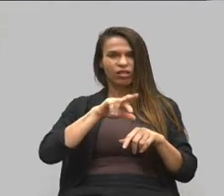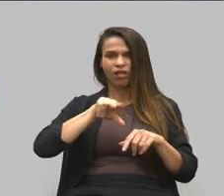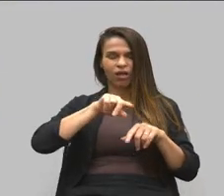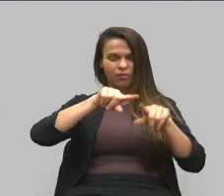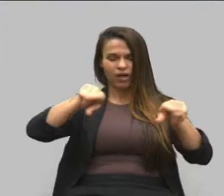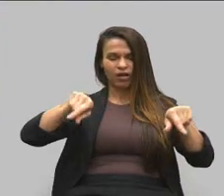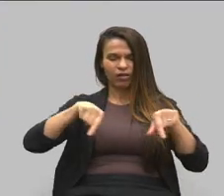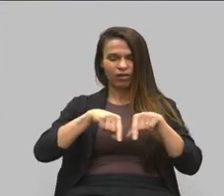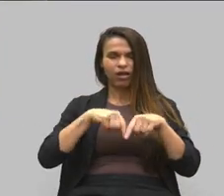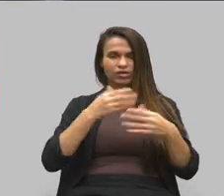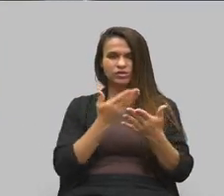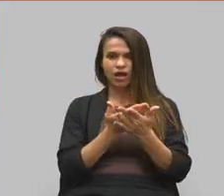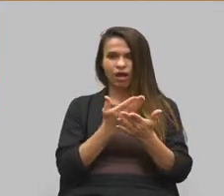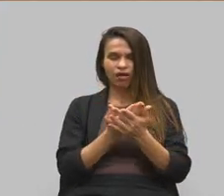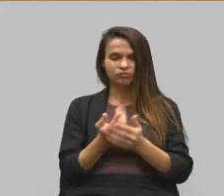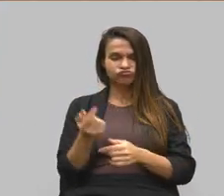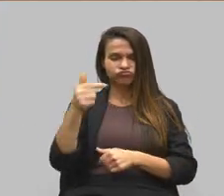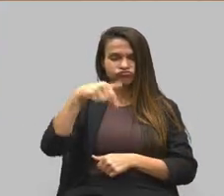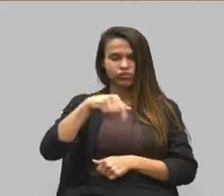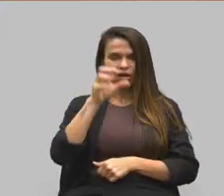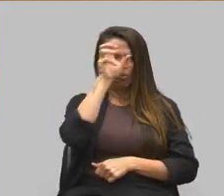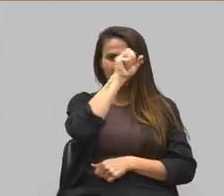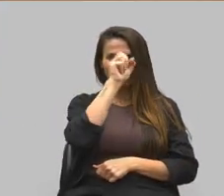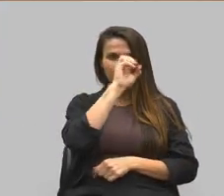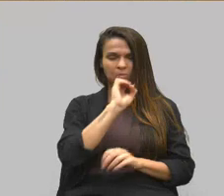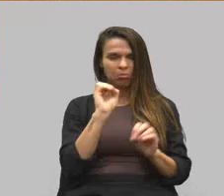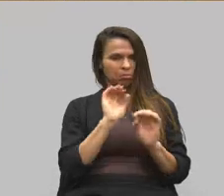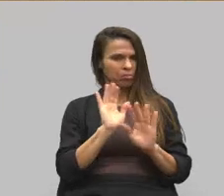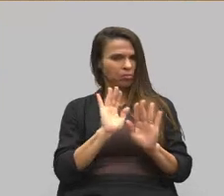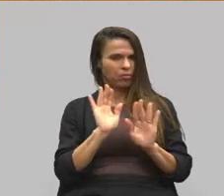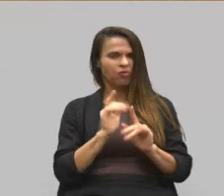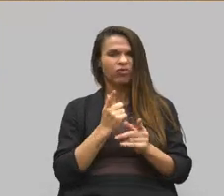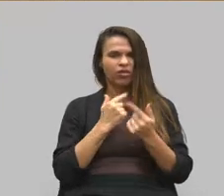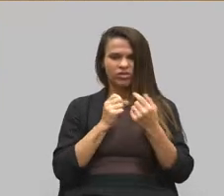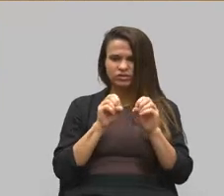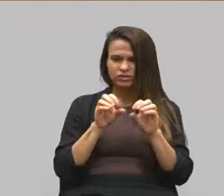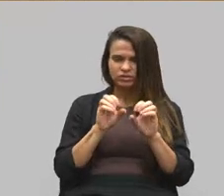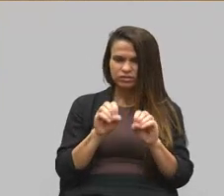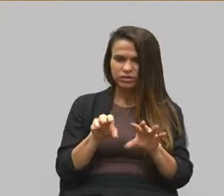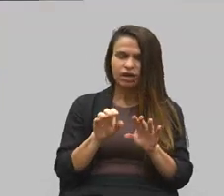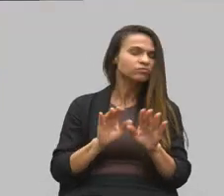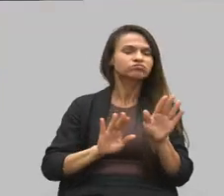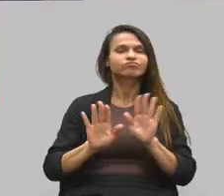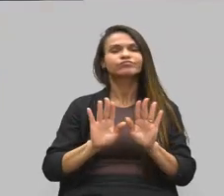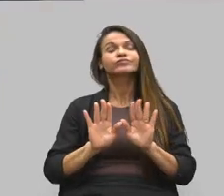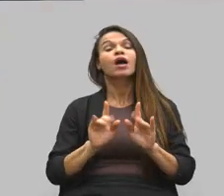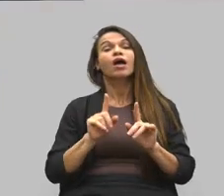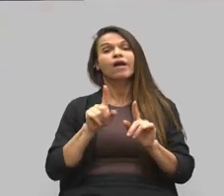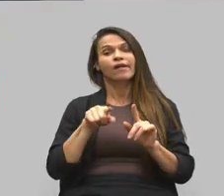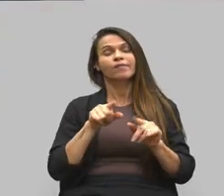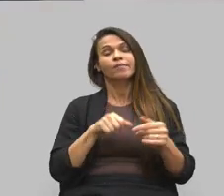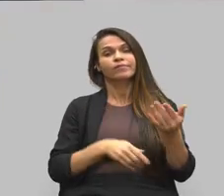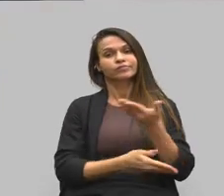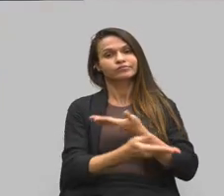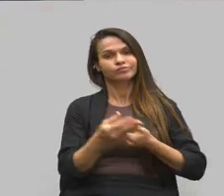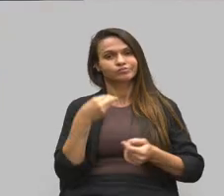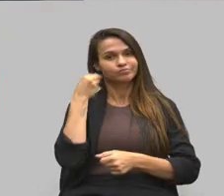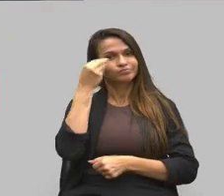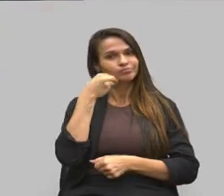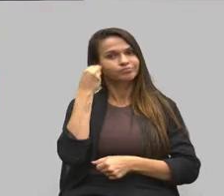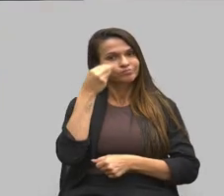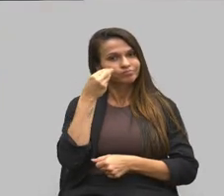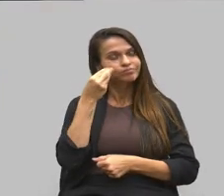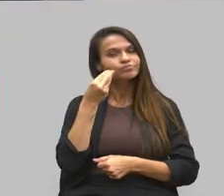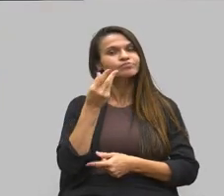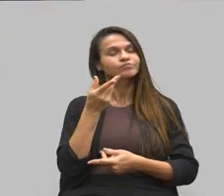para aprender nada ninguém também tá aqui com a pretensão de ensinar nada mas é uma troca de experiências e